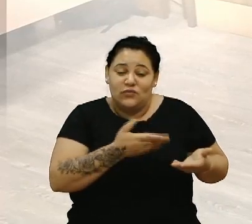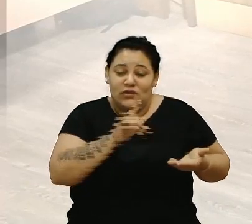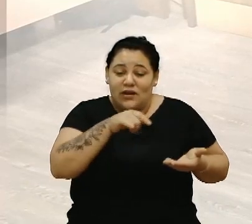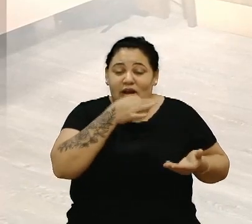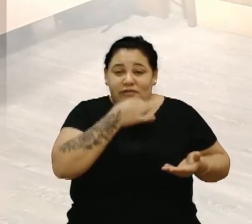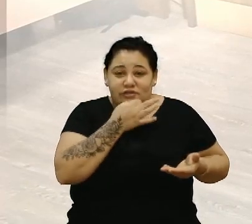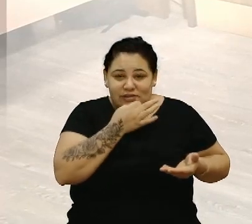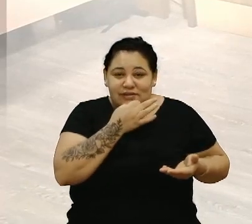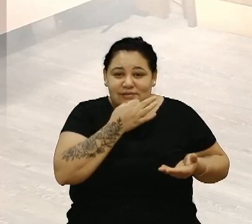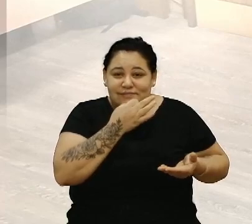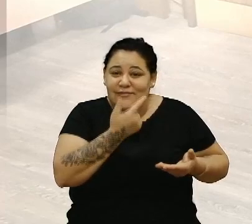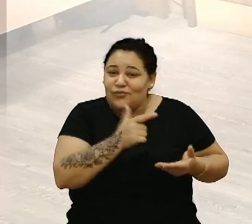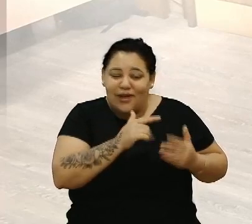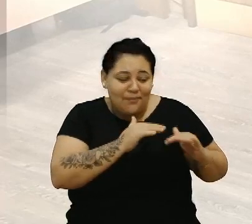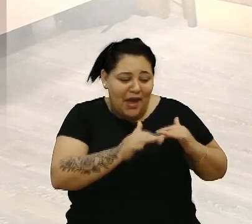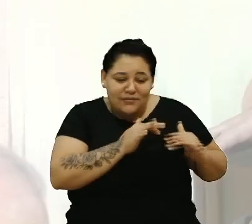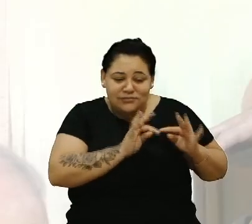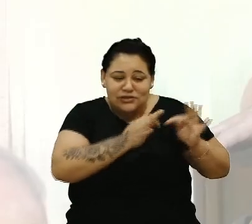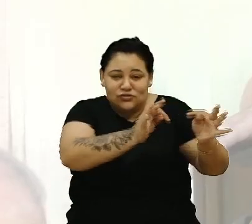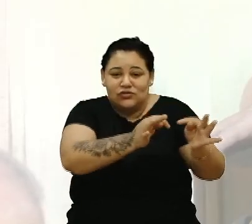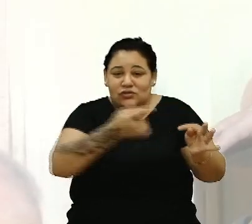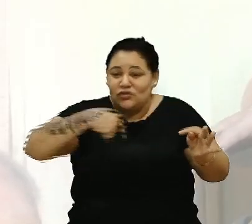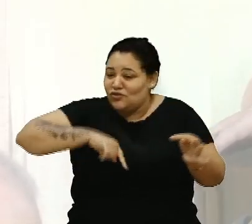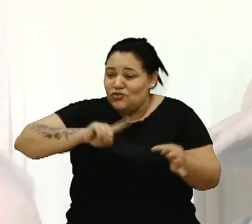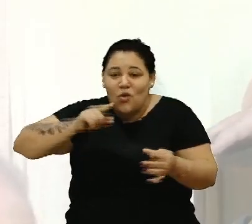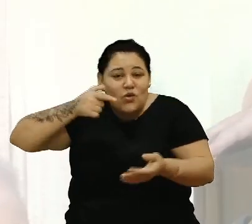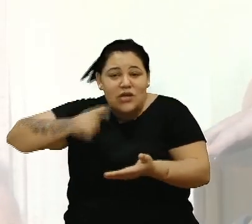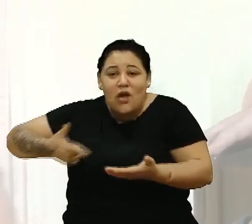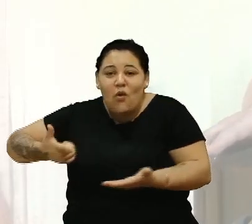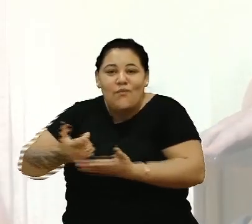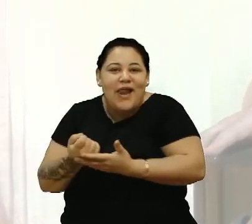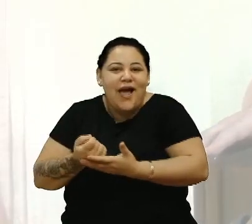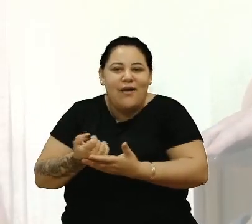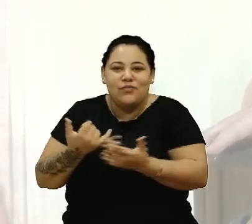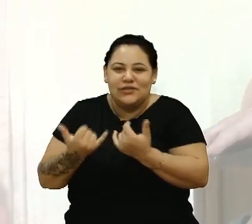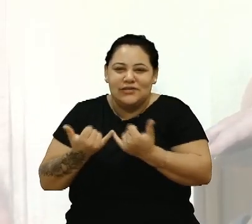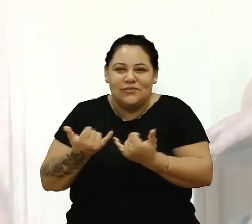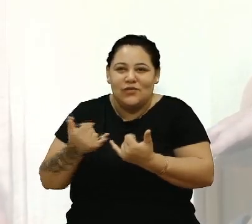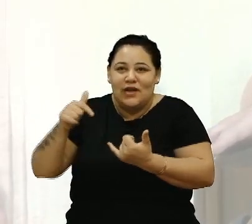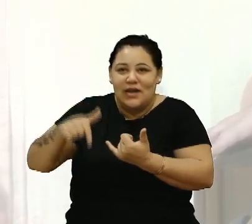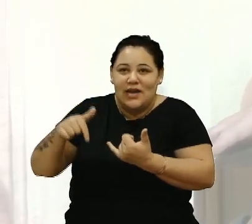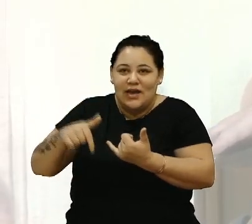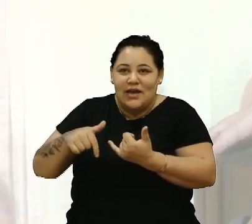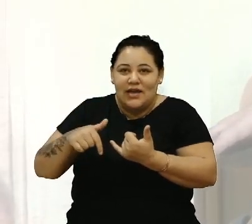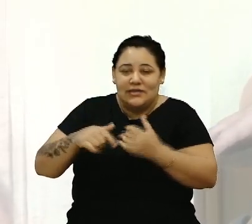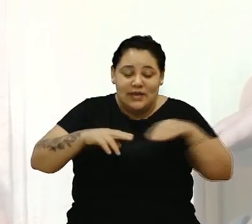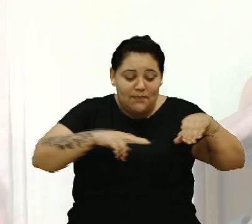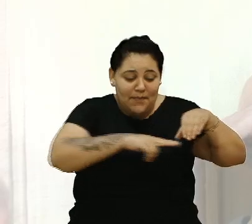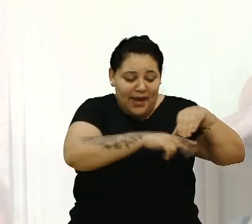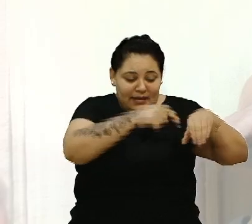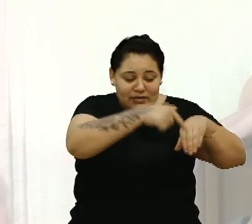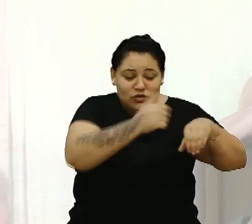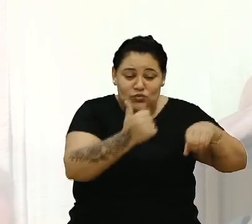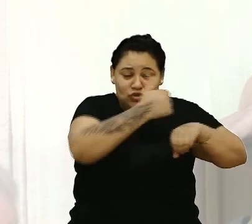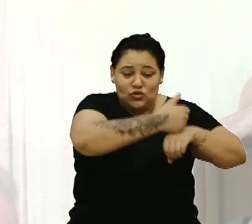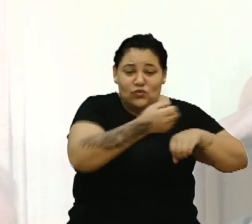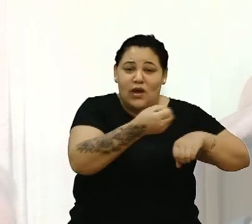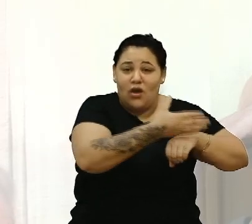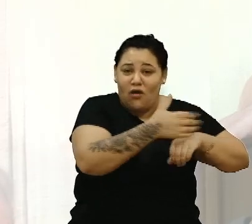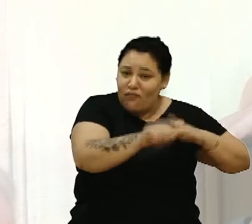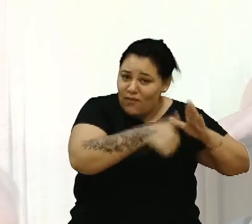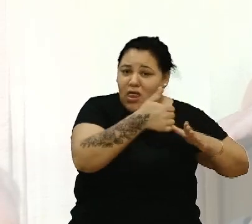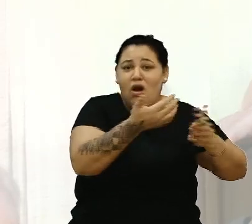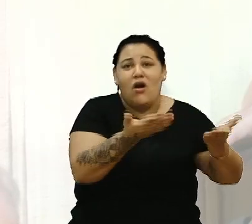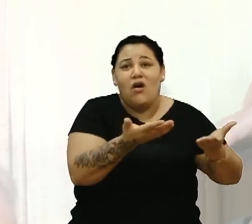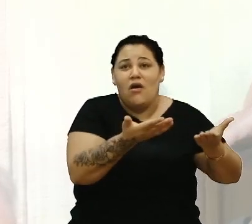a gente não conseguia comprar esses exames. Um exemplo disso foi essa máquina de ressonância vindo a essa nova, pode ser praticamente